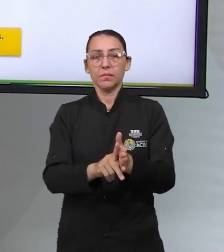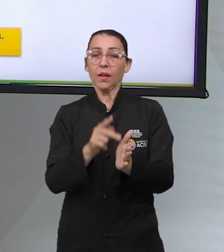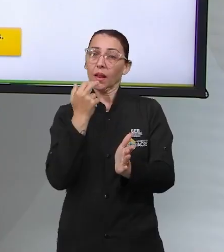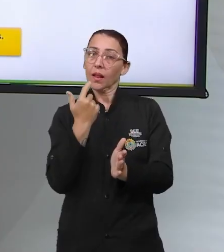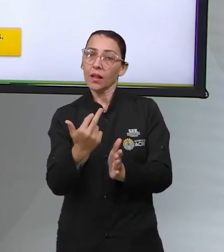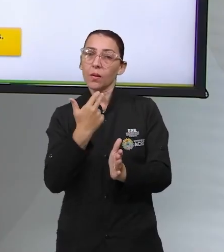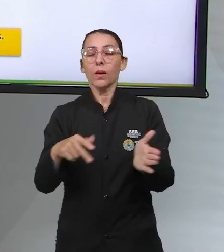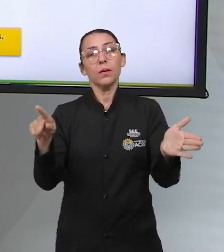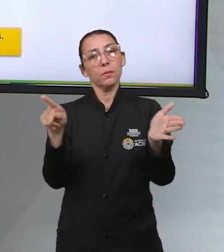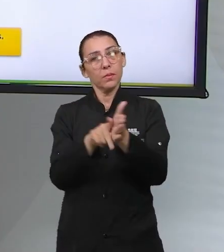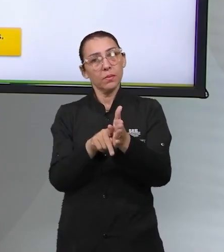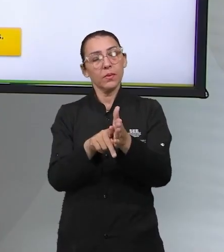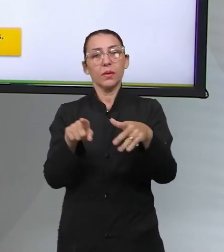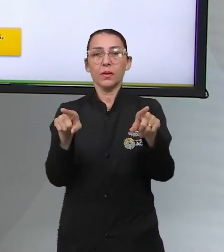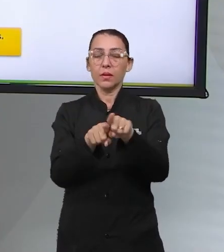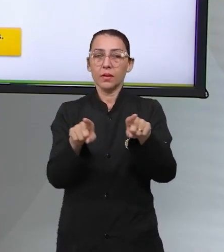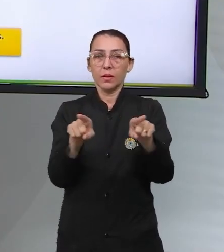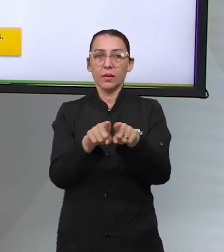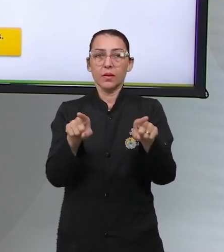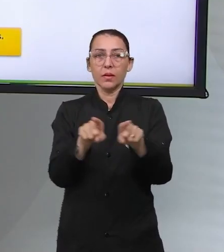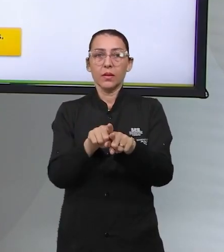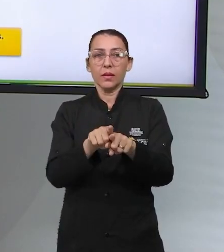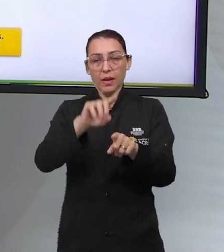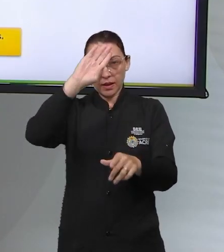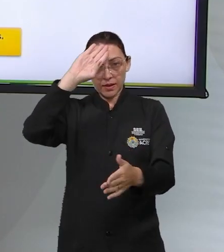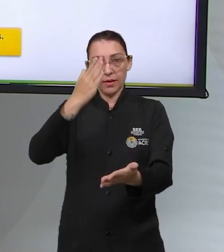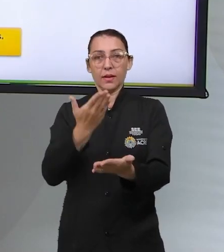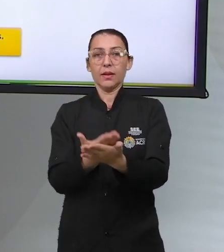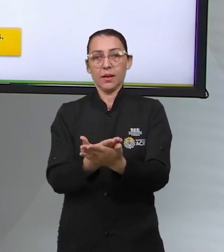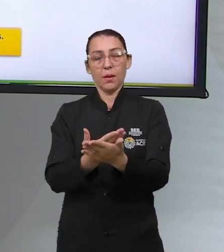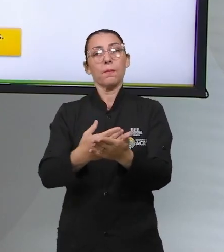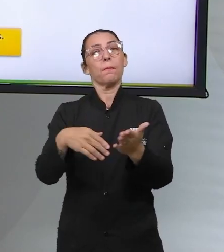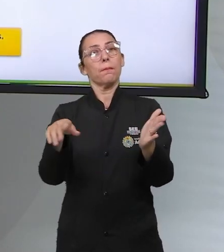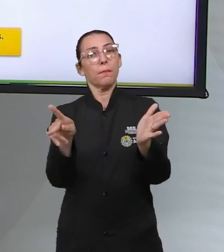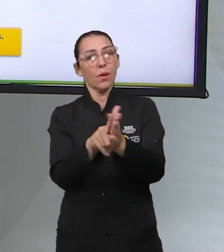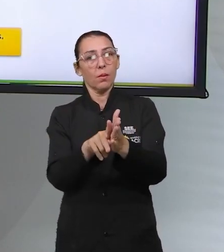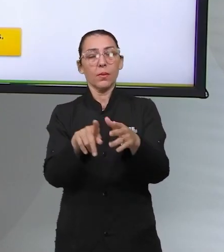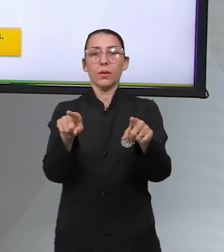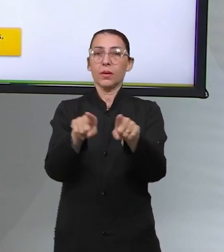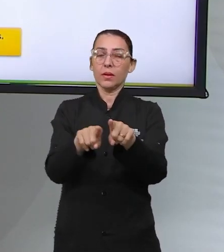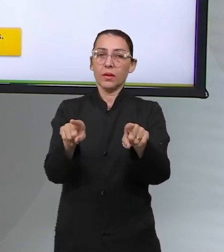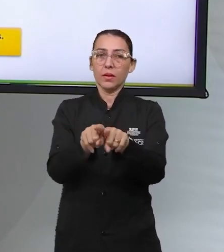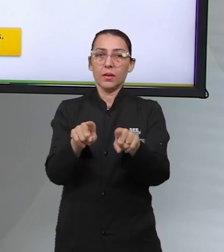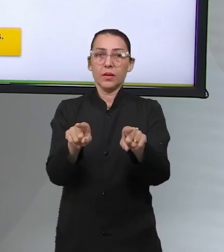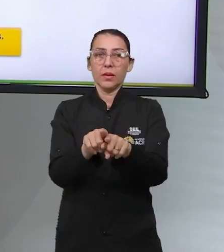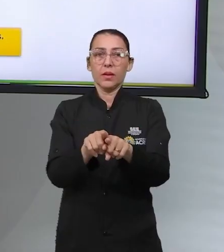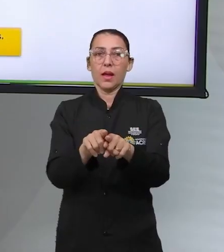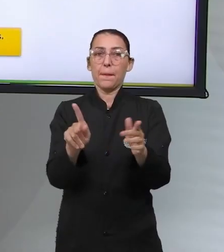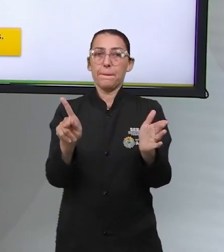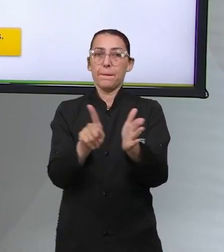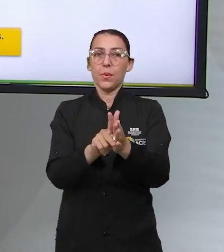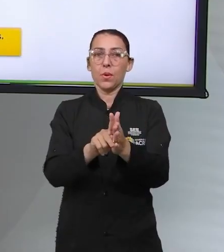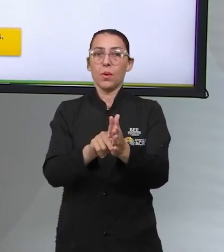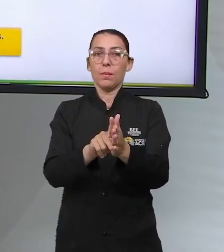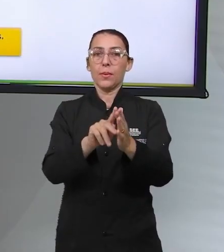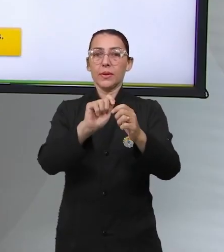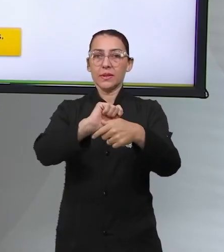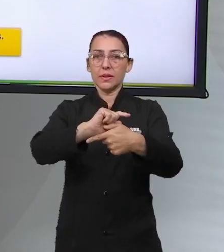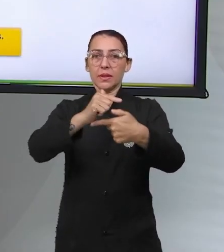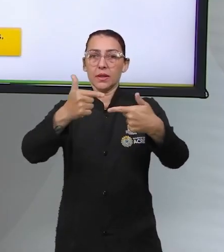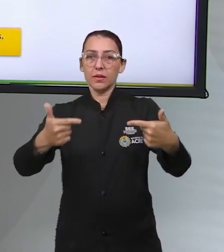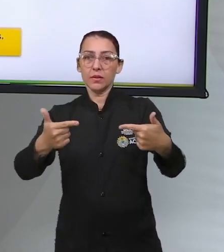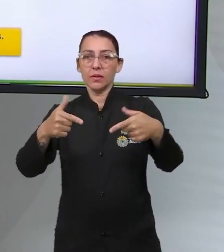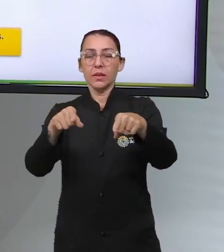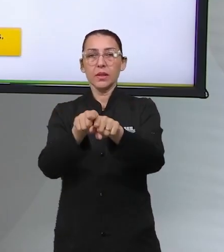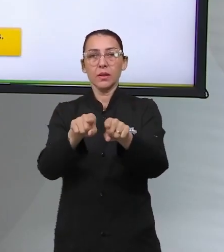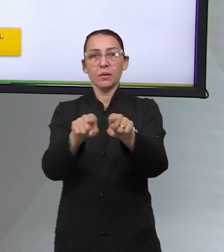linguagem própria, a questão das crenças próprias, a questão das próprias tradições.